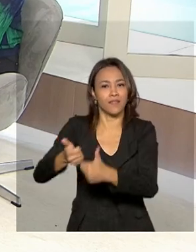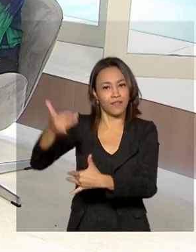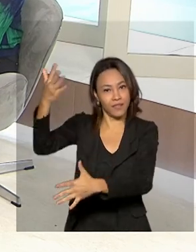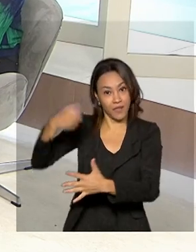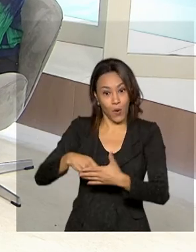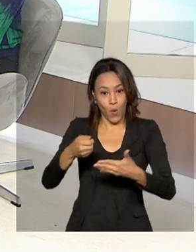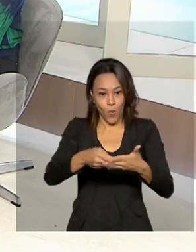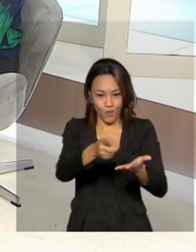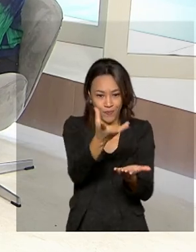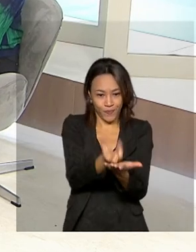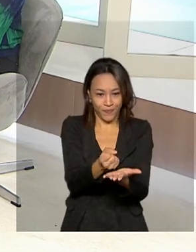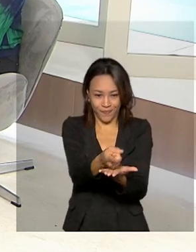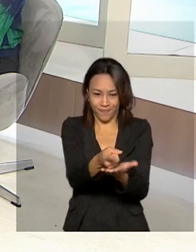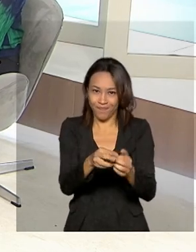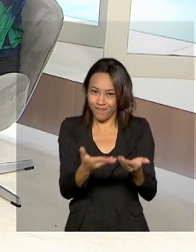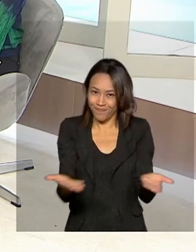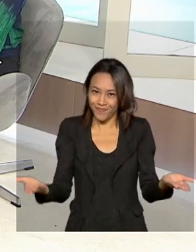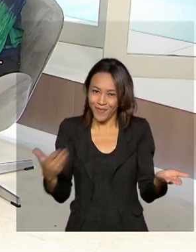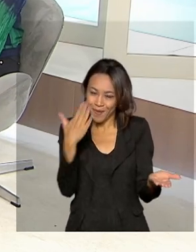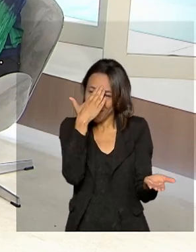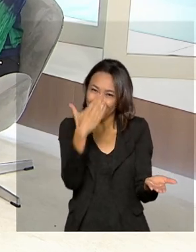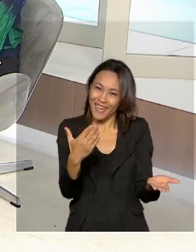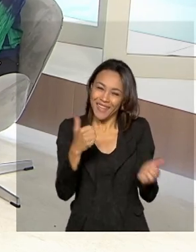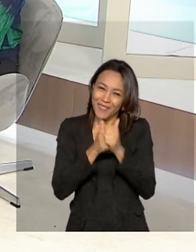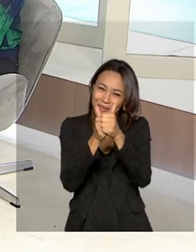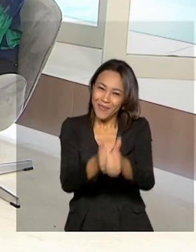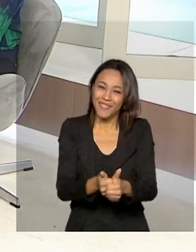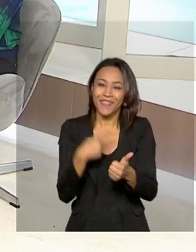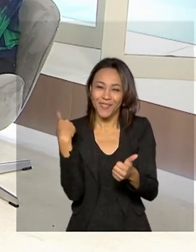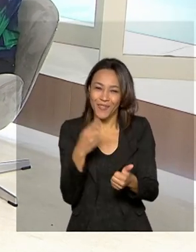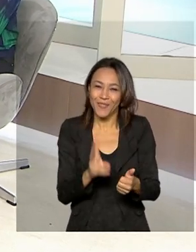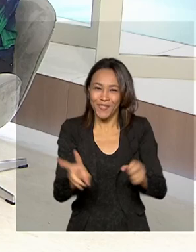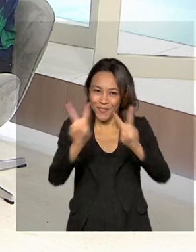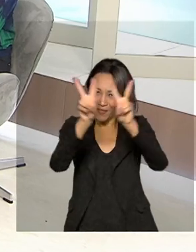TV Brasil Play. Obrigado pela companhia e o Brasil continua em